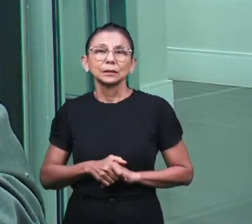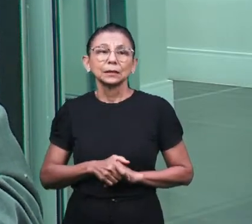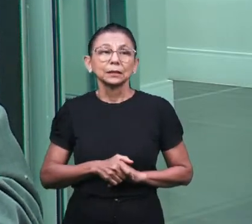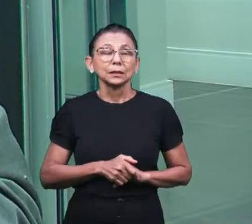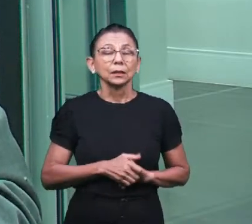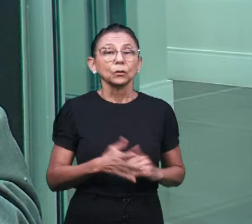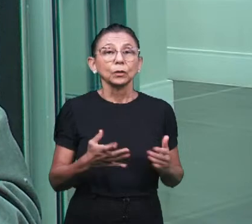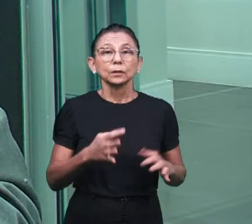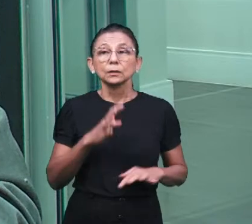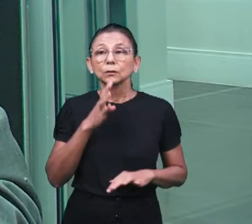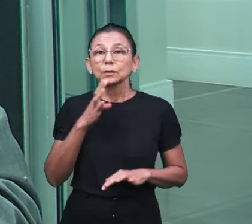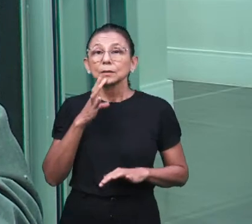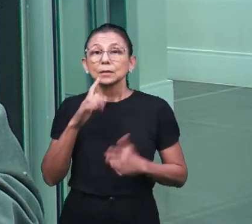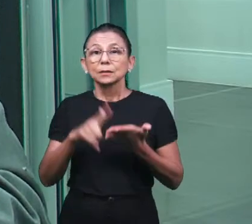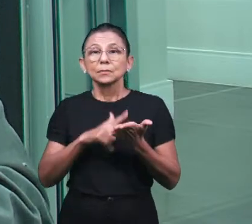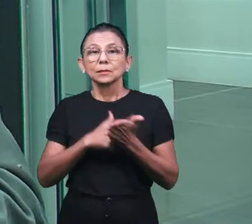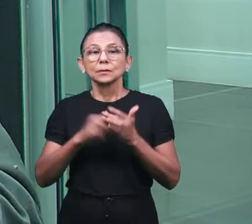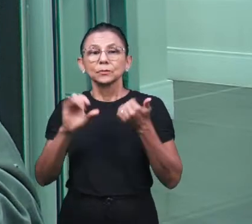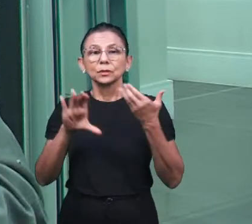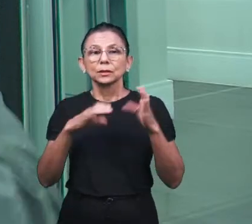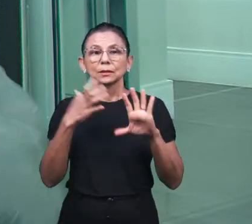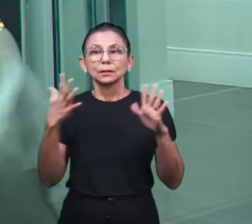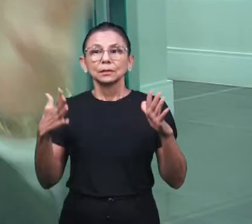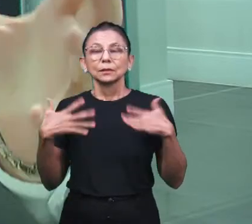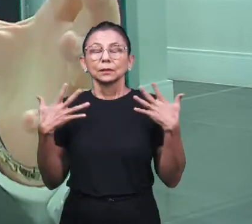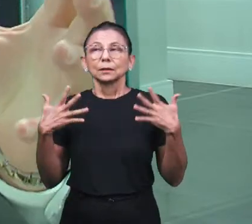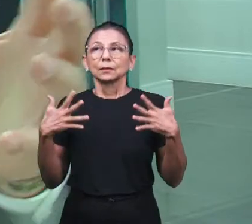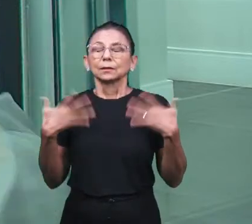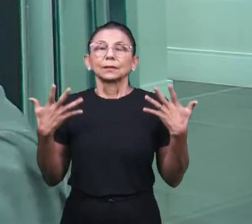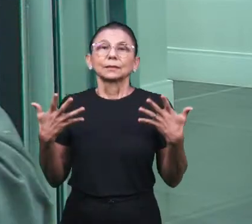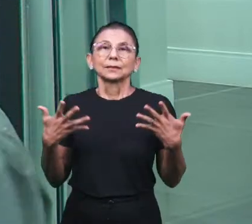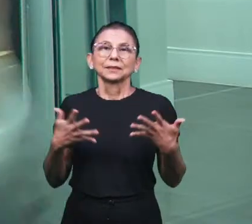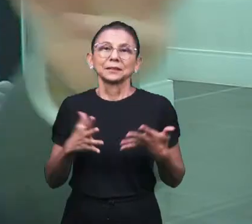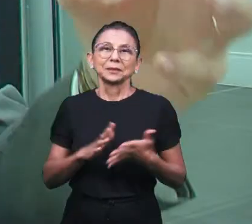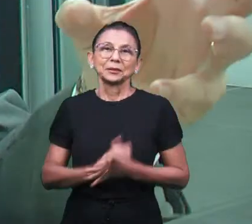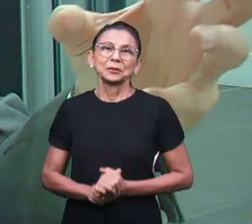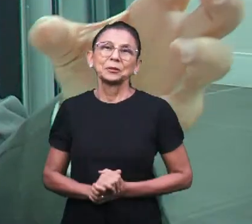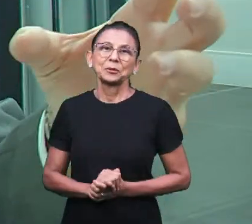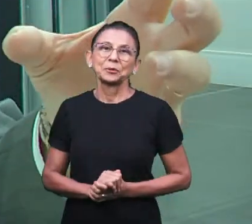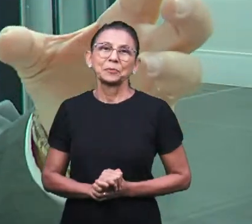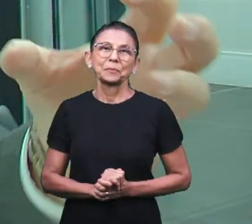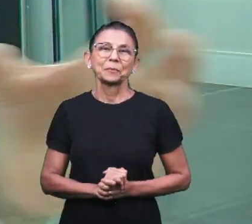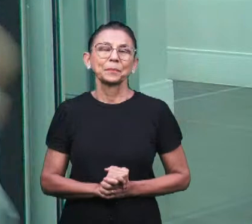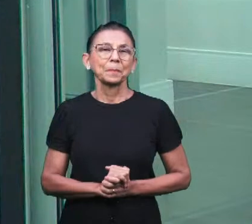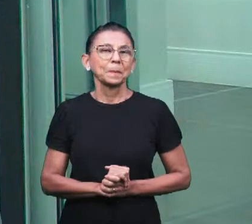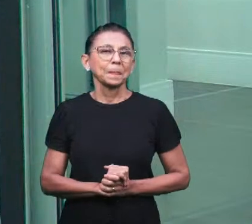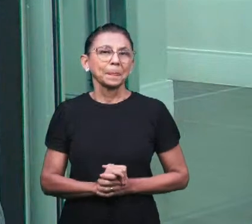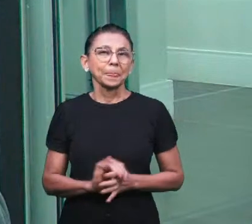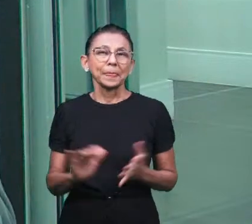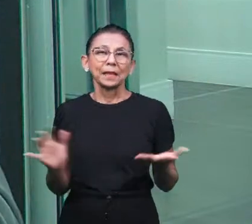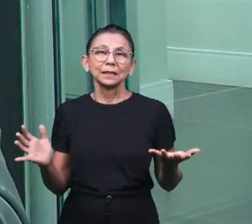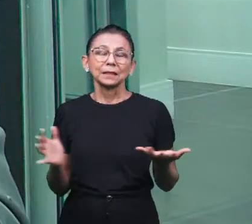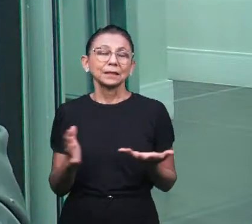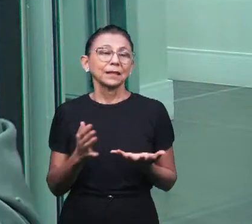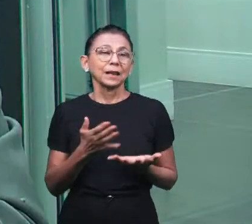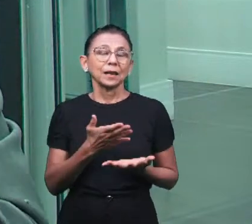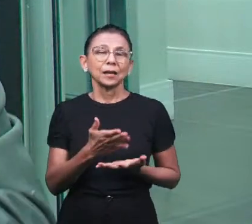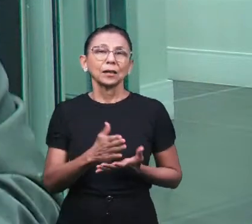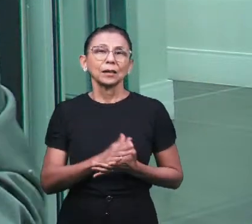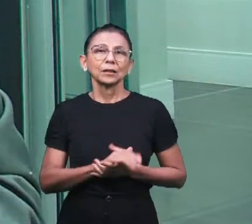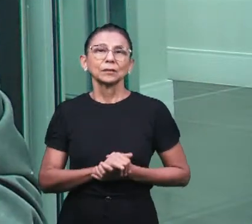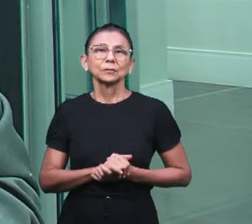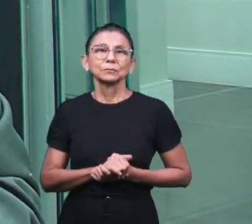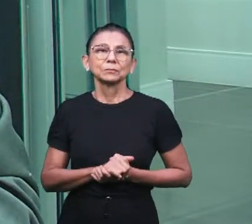a alegria dele é como Paulo dizia, reputo como esterco. Ele não está triste porque ele